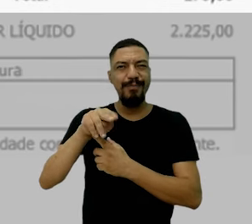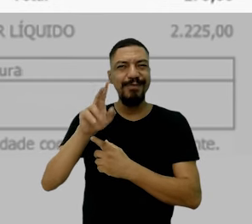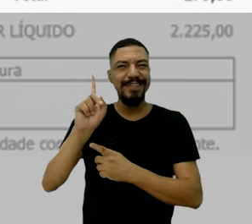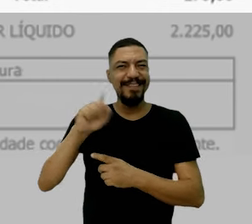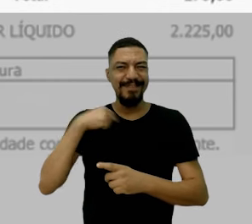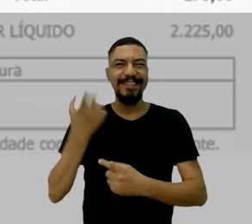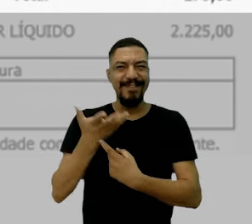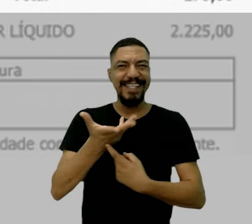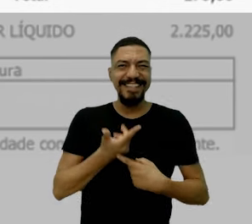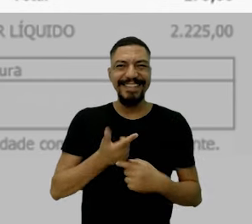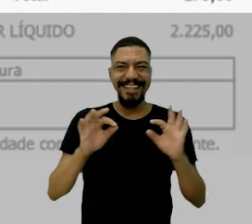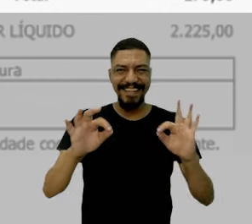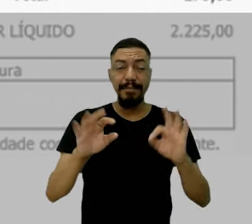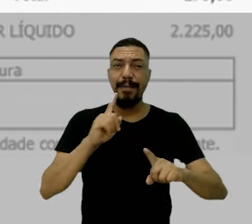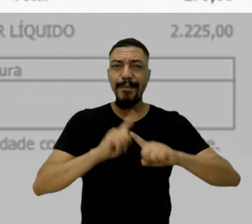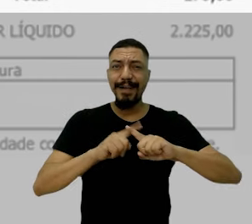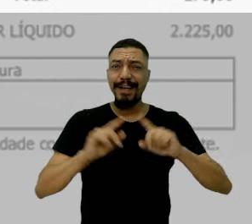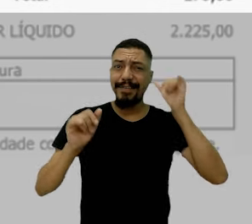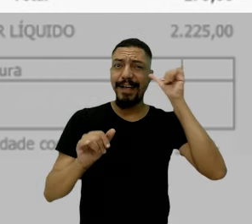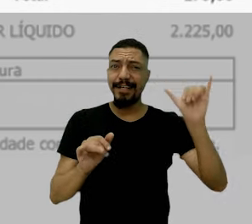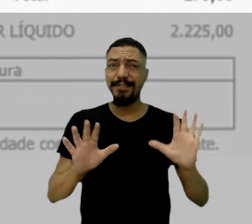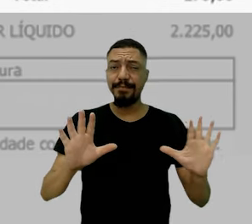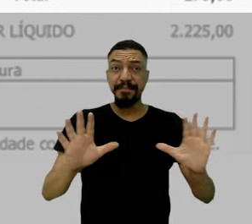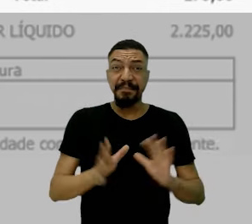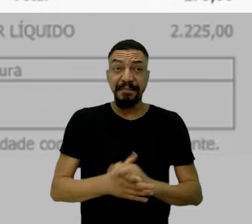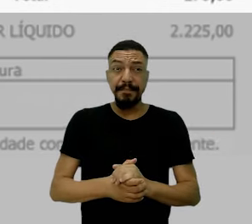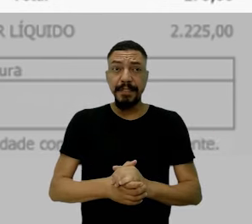comuns, não, né? Porque nós somos artistas. Então, mas assim, por quê?